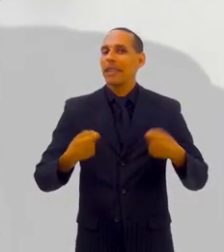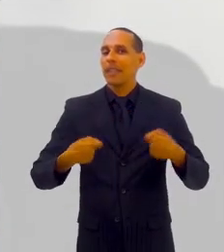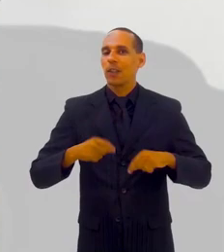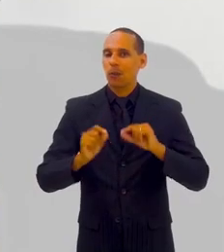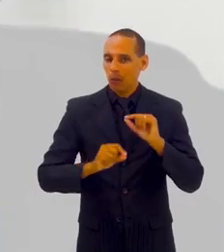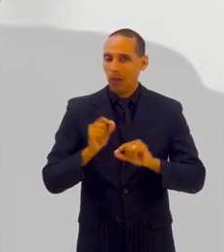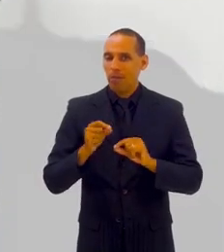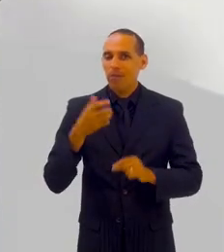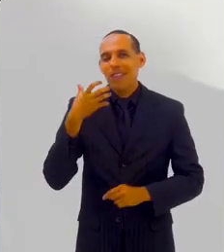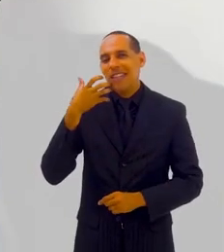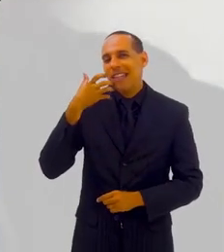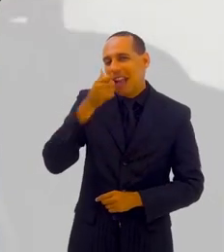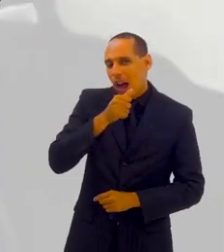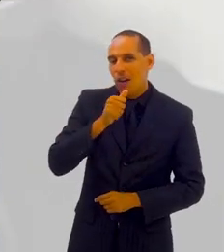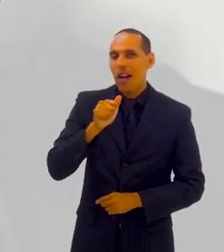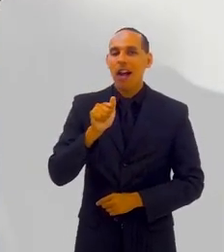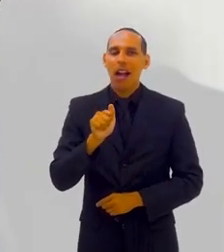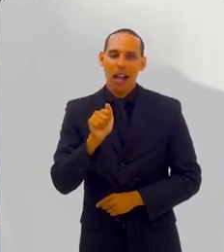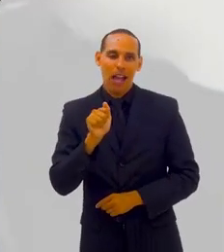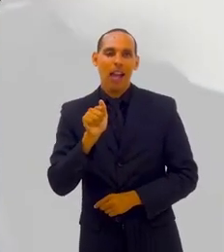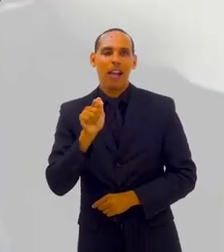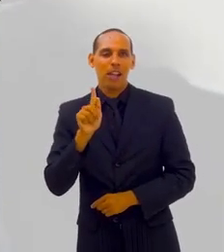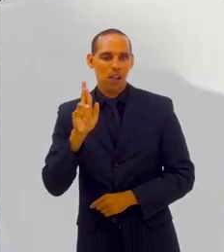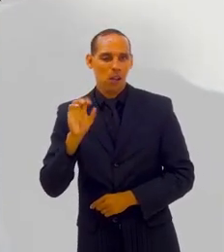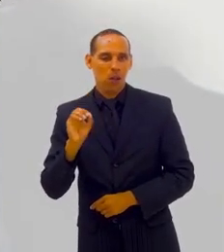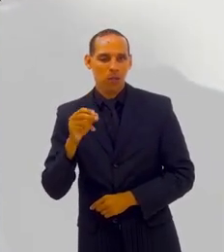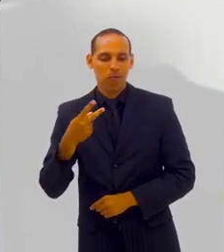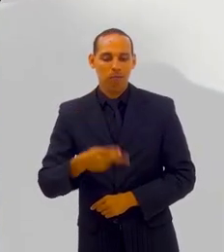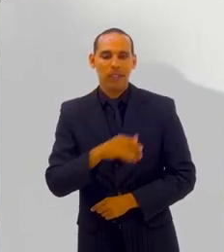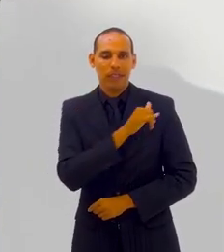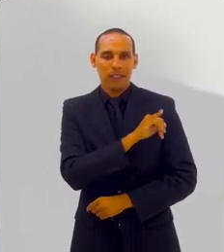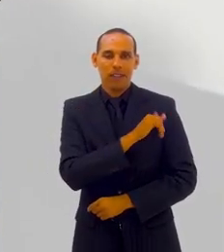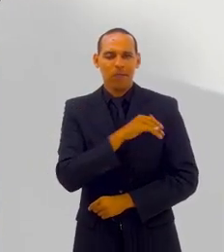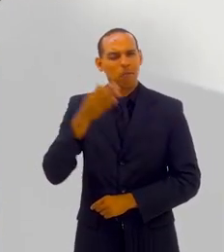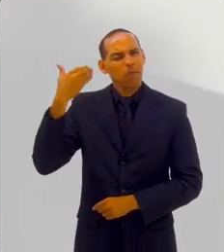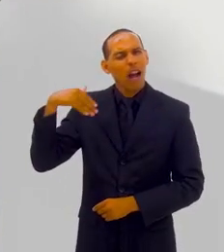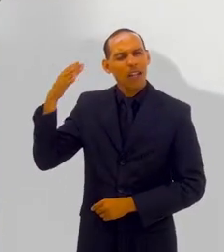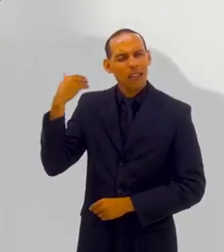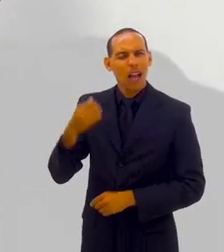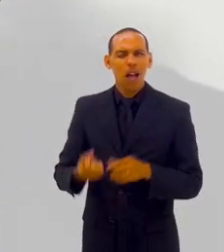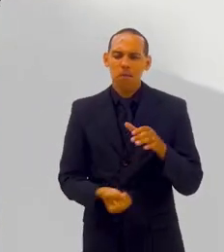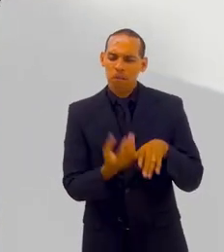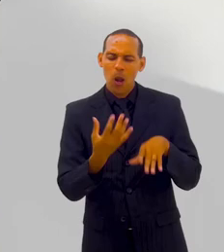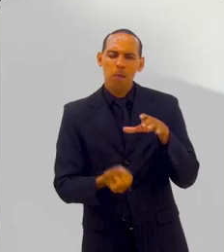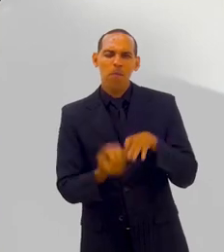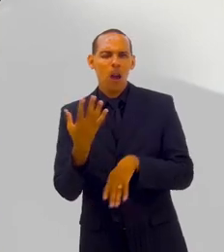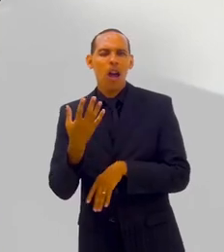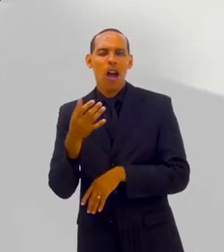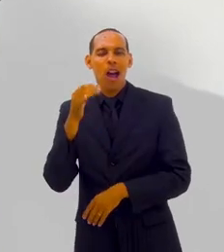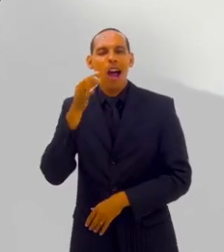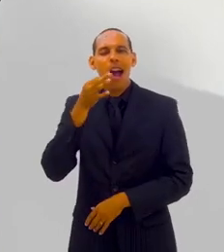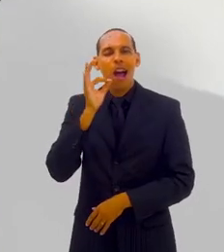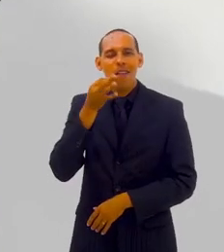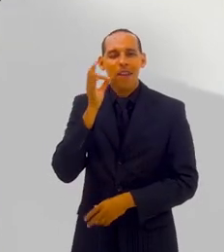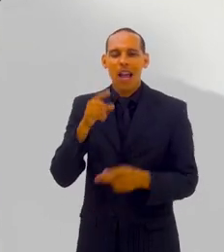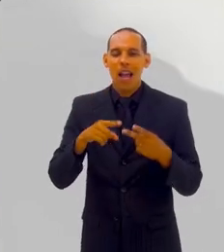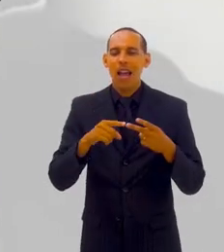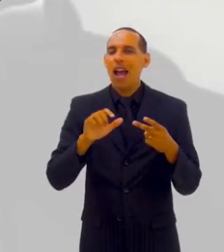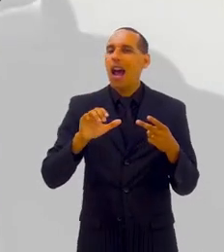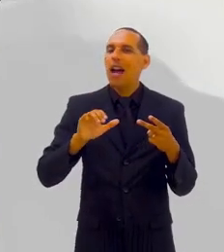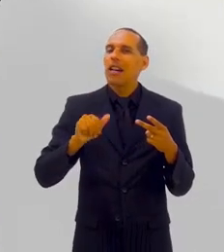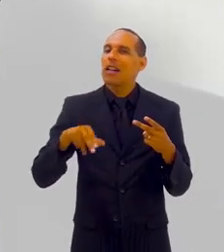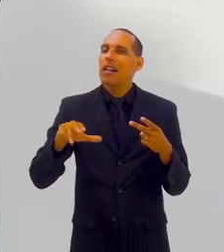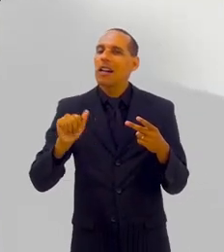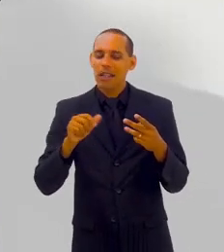tem que resgatar o Agro do Rio de Janeiro né O Rio de Janeiro já foi um grande produtor de café é um grande produtor